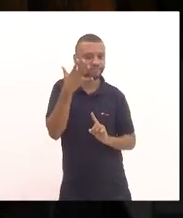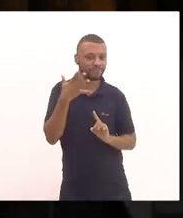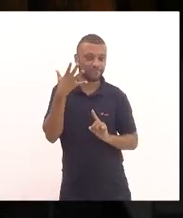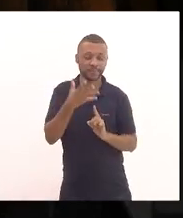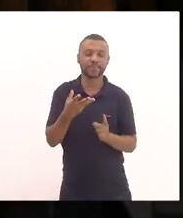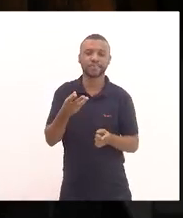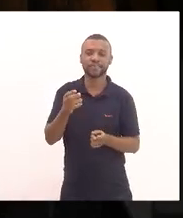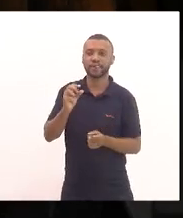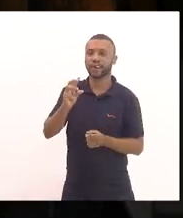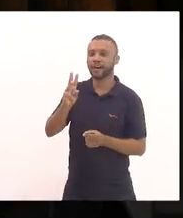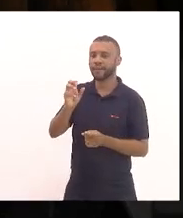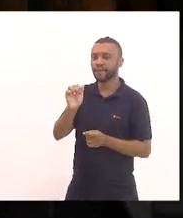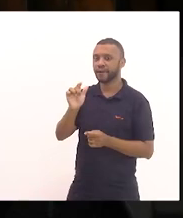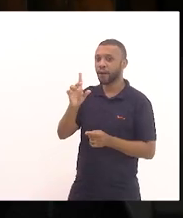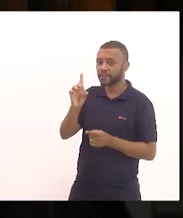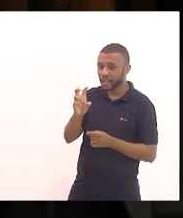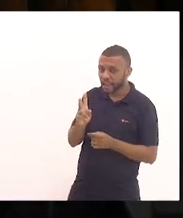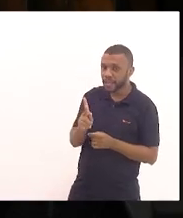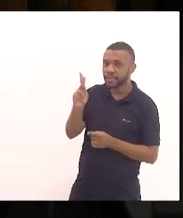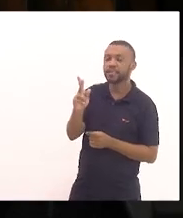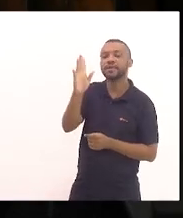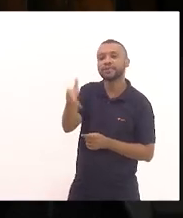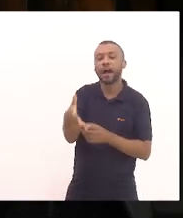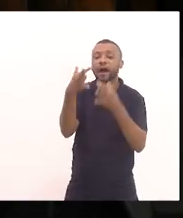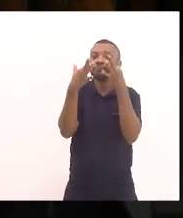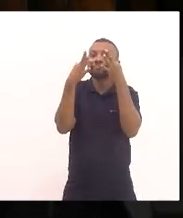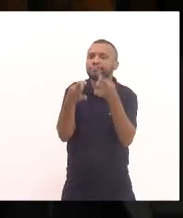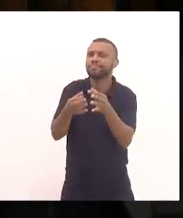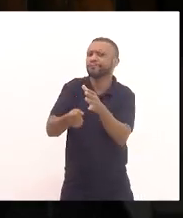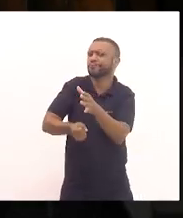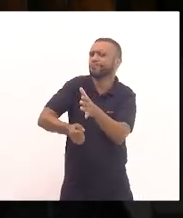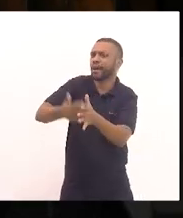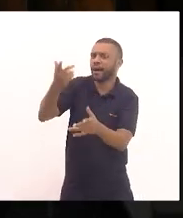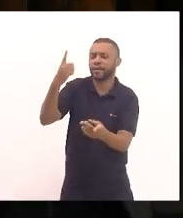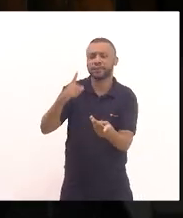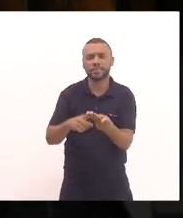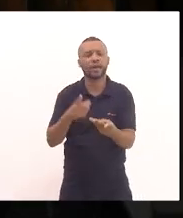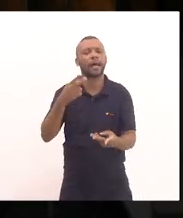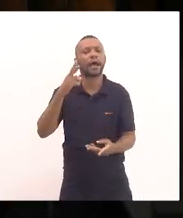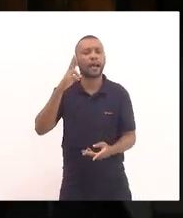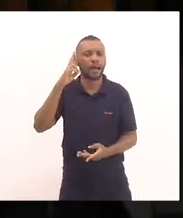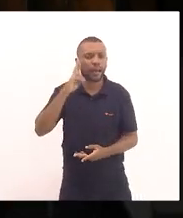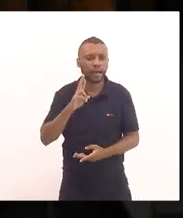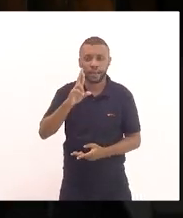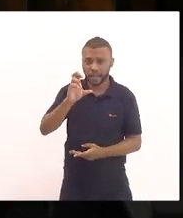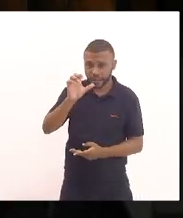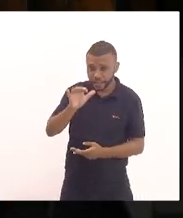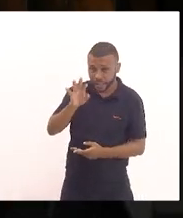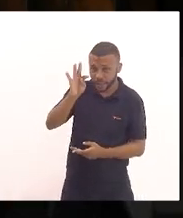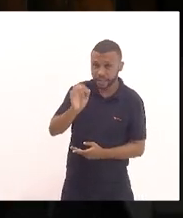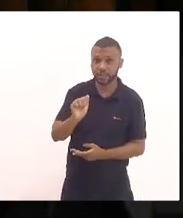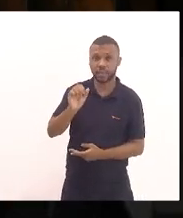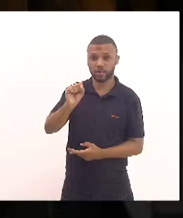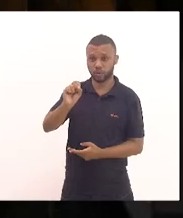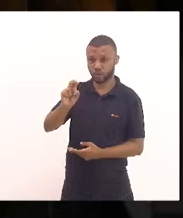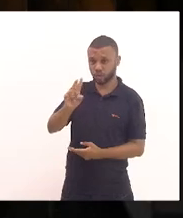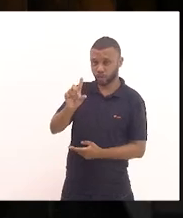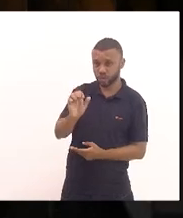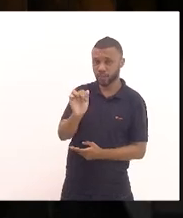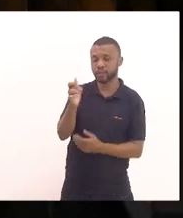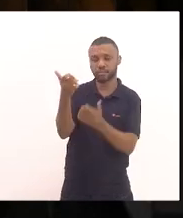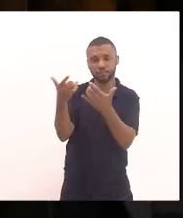Valdec também chamou a atenção de várias, Renata Souza também chamou a atenção de outras. Eu